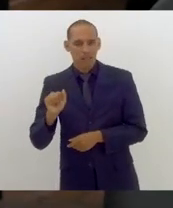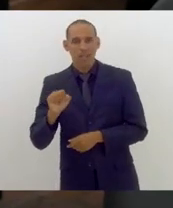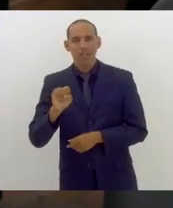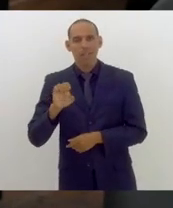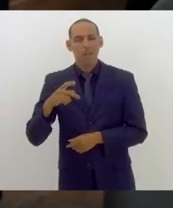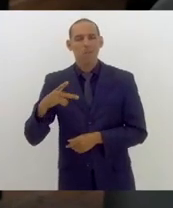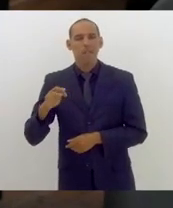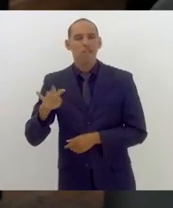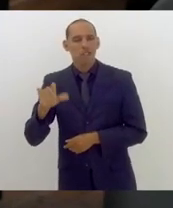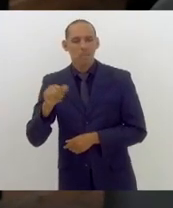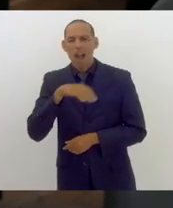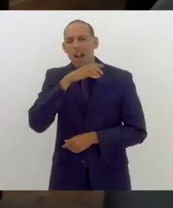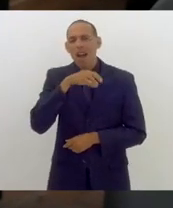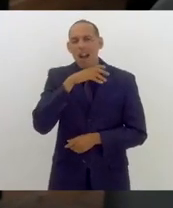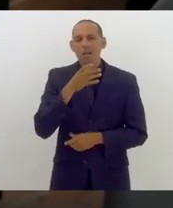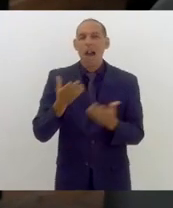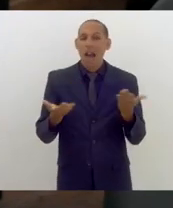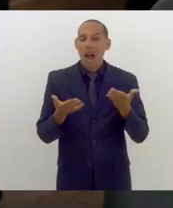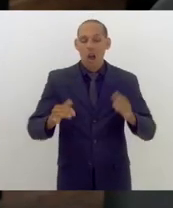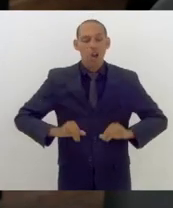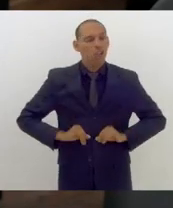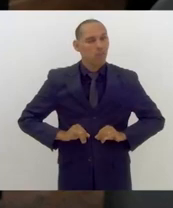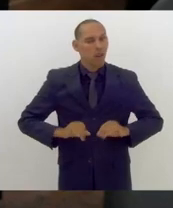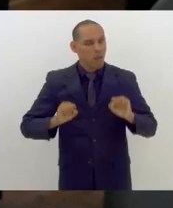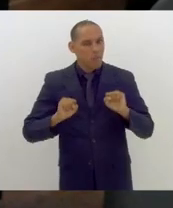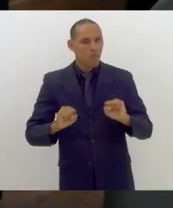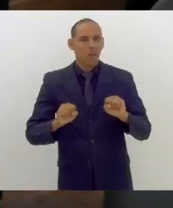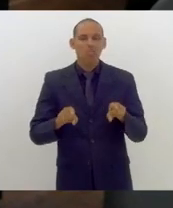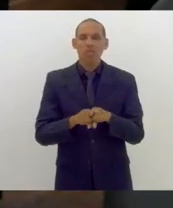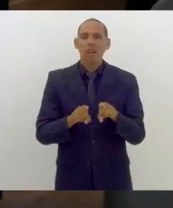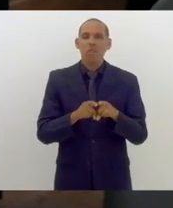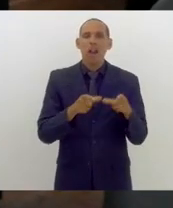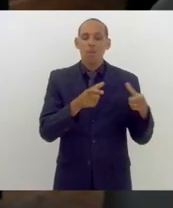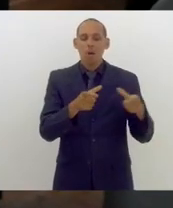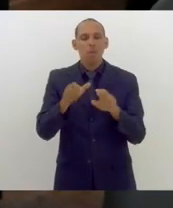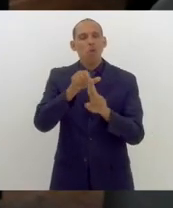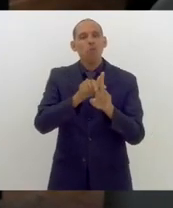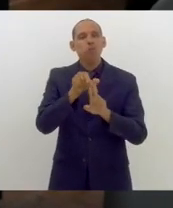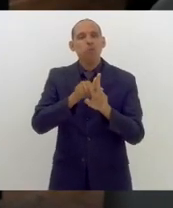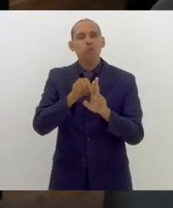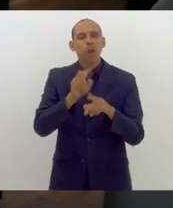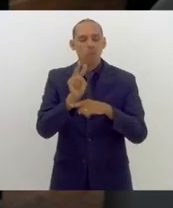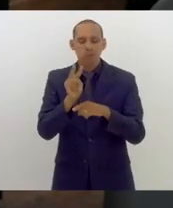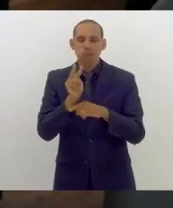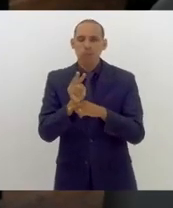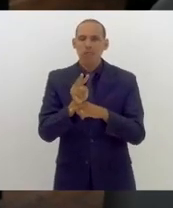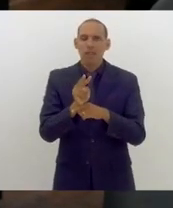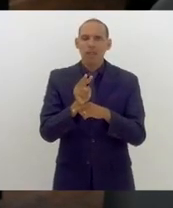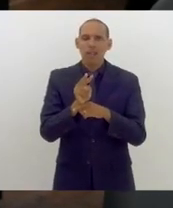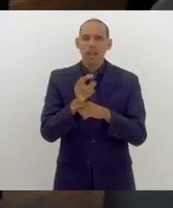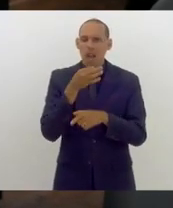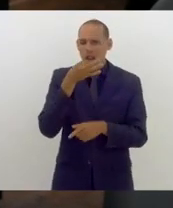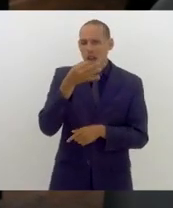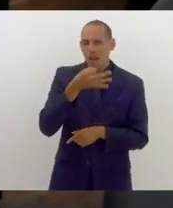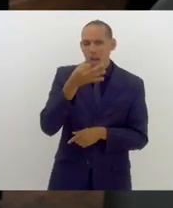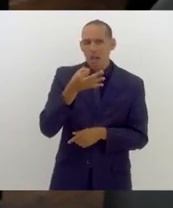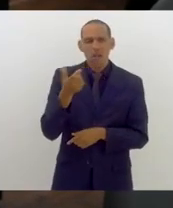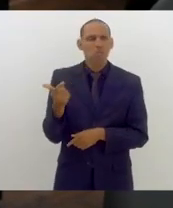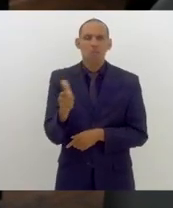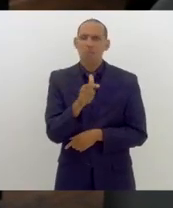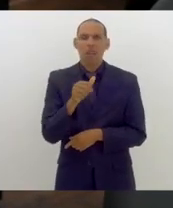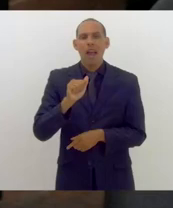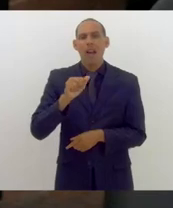diversas unidades de conservação nenhuma unidade de conservação emitir um parecer ou teve anuência dessas unidades